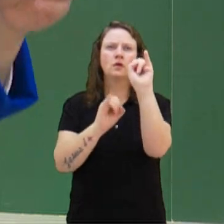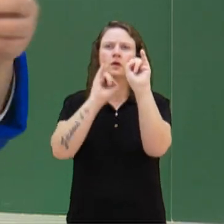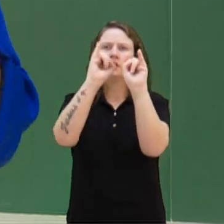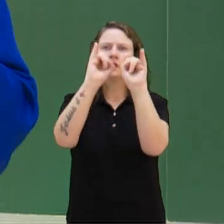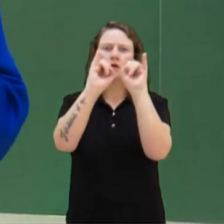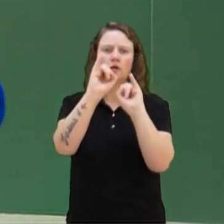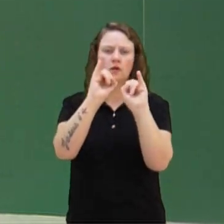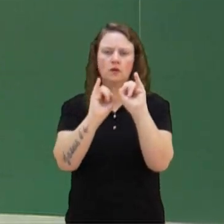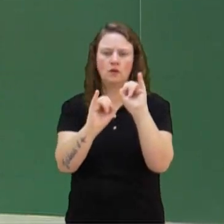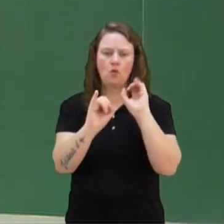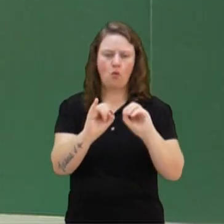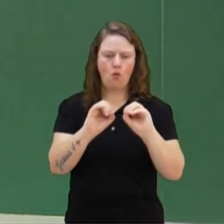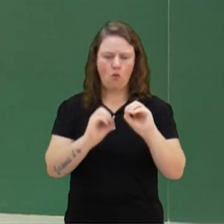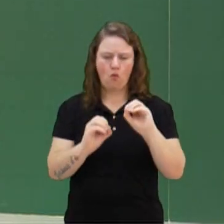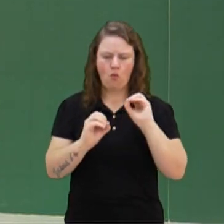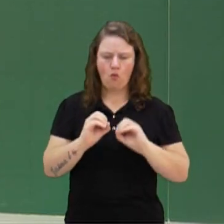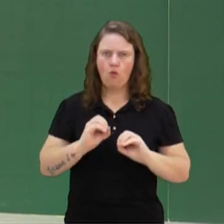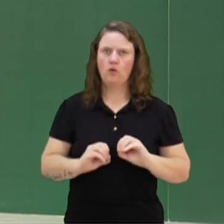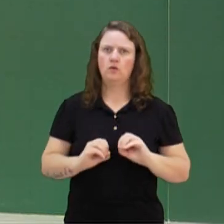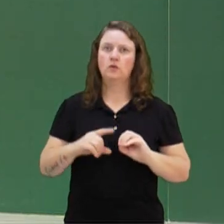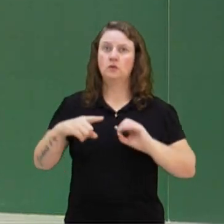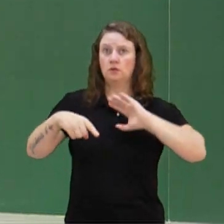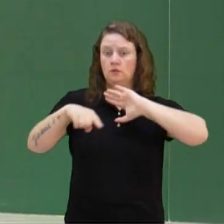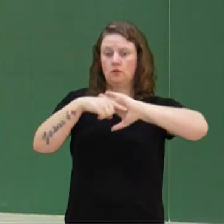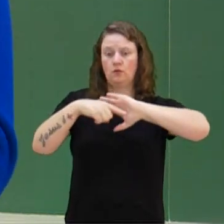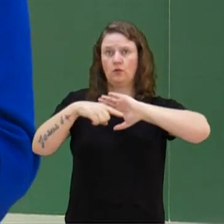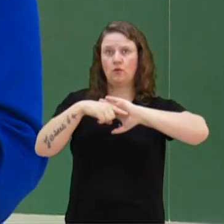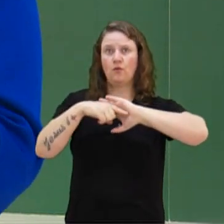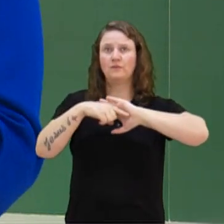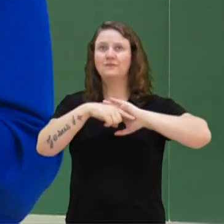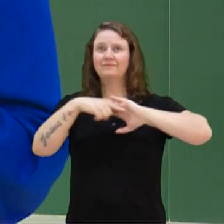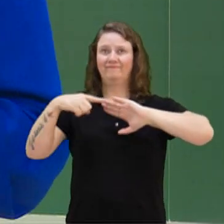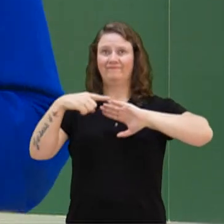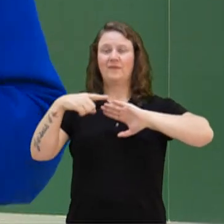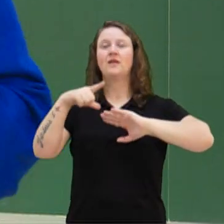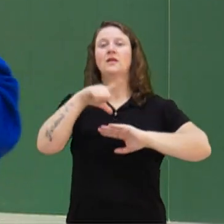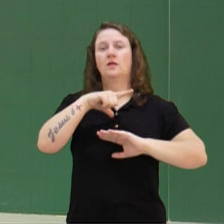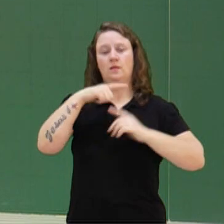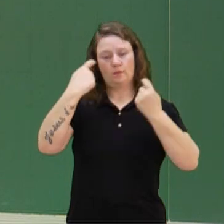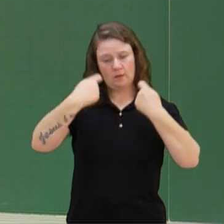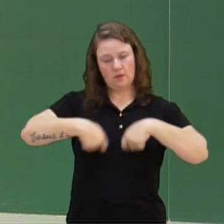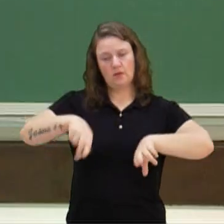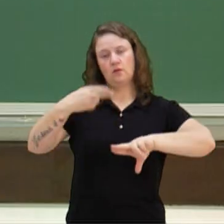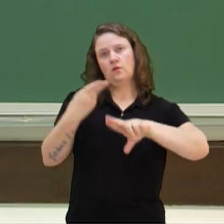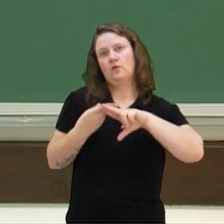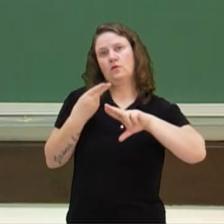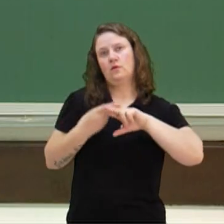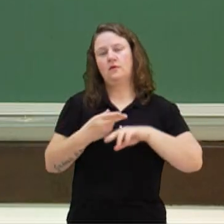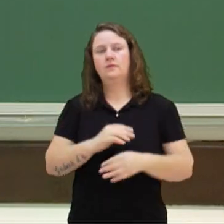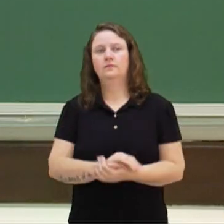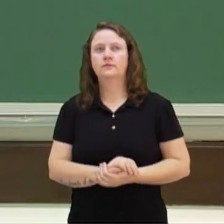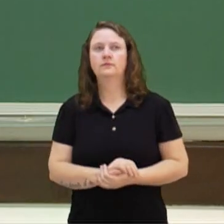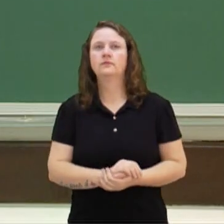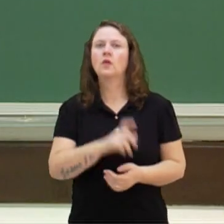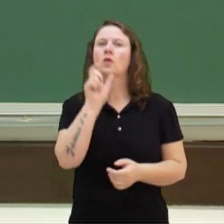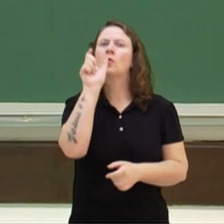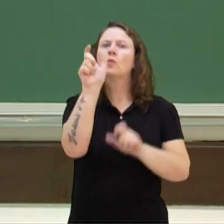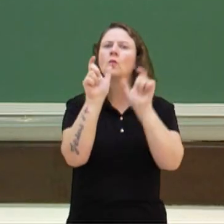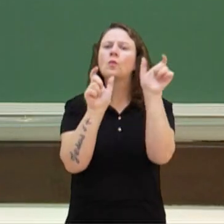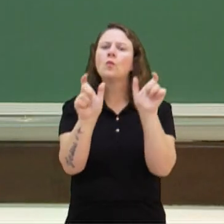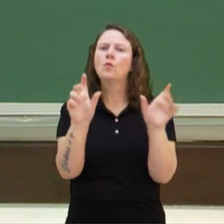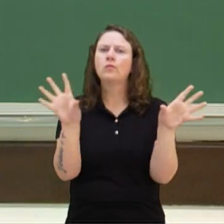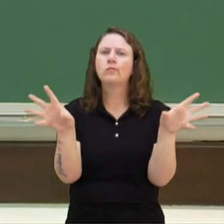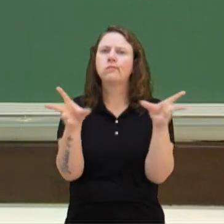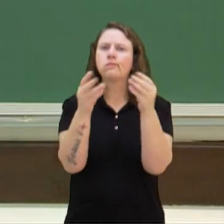nós usamos o hífen para separar, então, essas palavras, tudo bem? Essas palavras compostas,